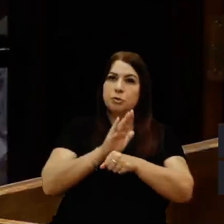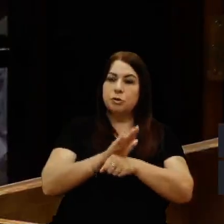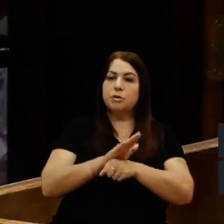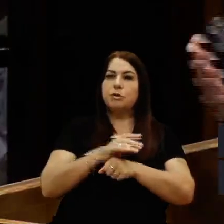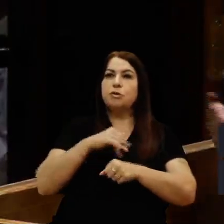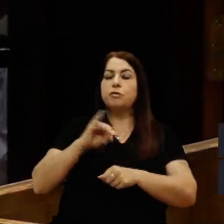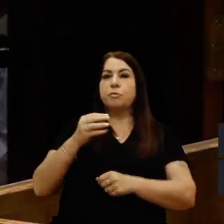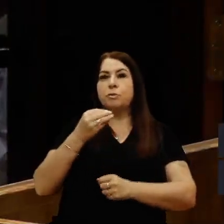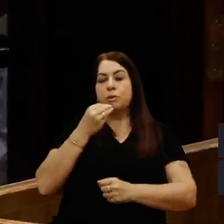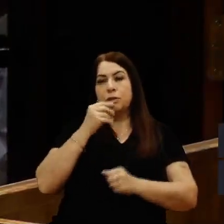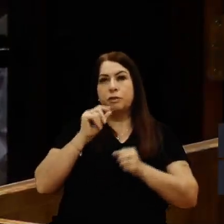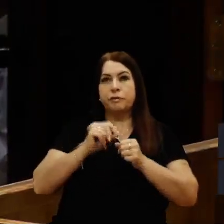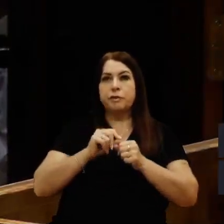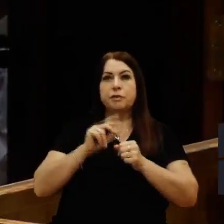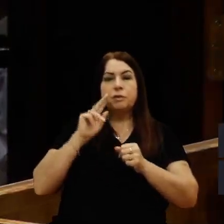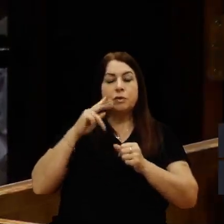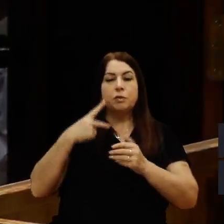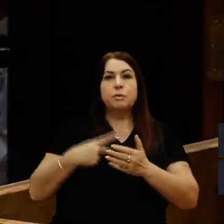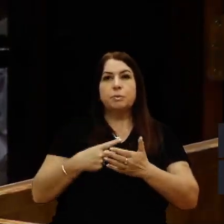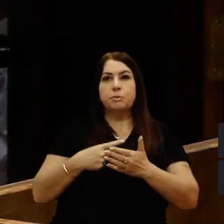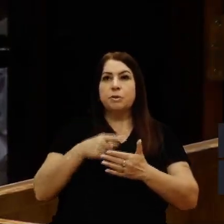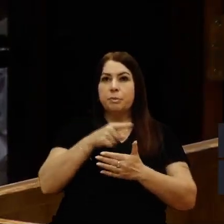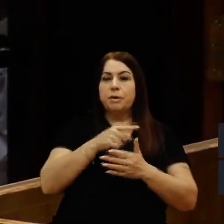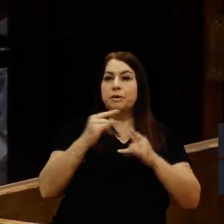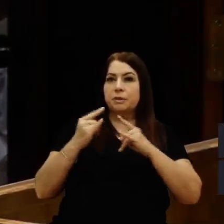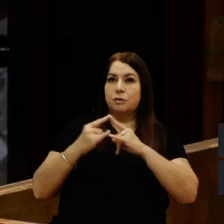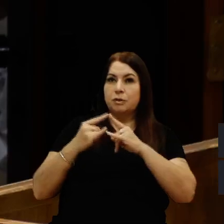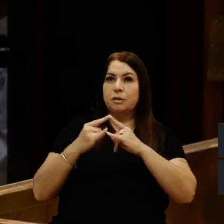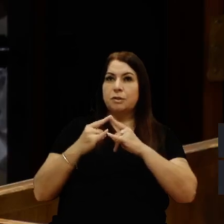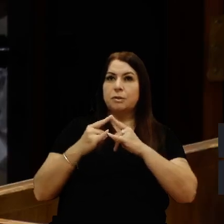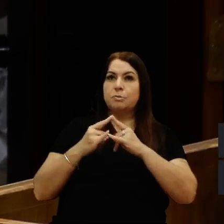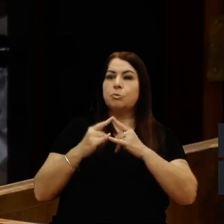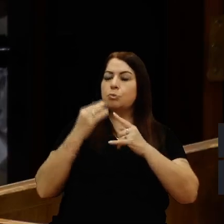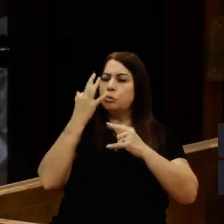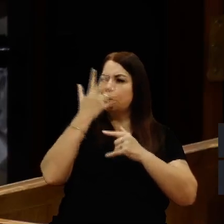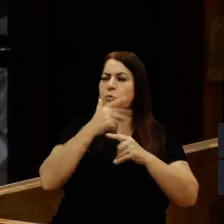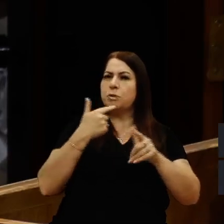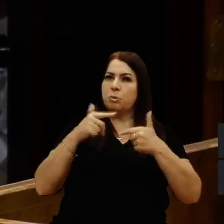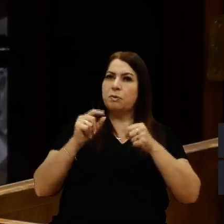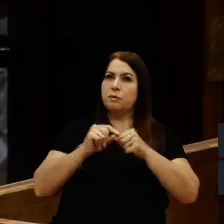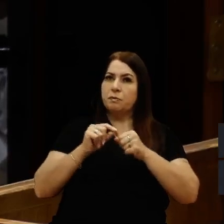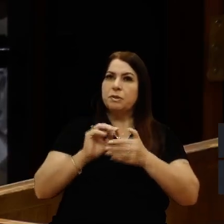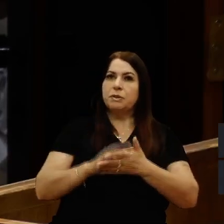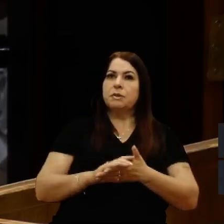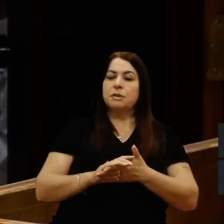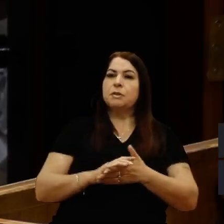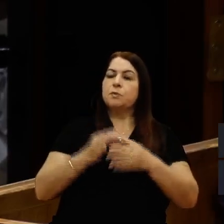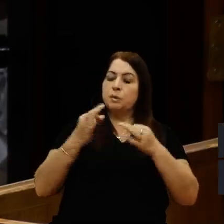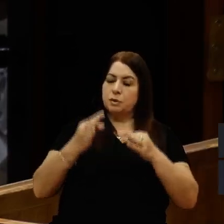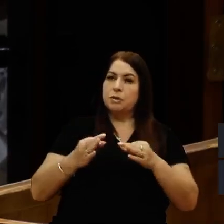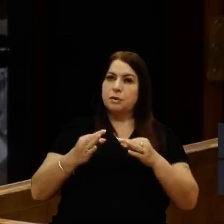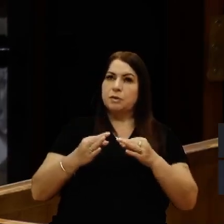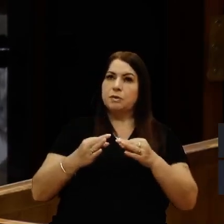tive a oportunidade de fazer um reconhecimento para essa entidade, pelo brilhante trabalho que eles vêm fazendo, com